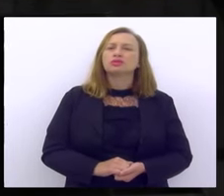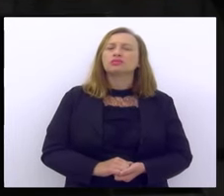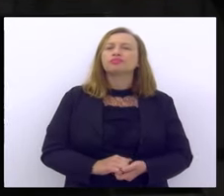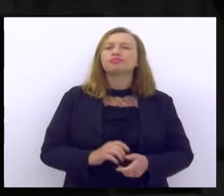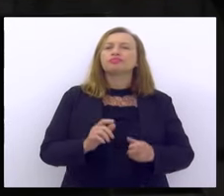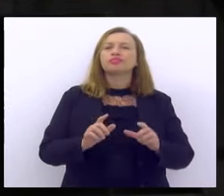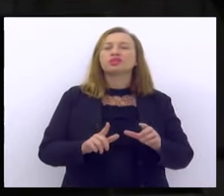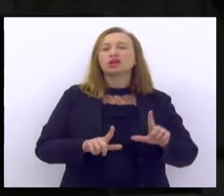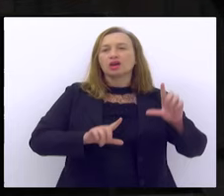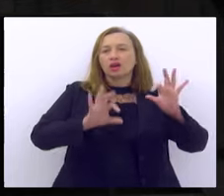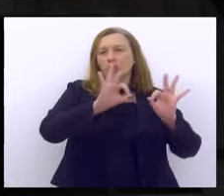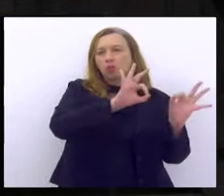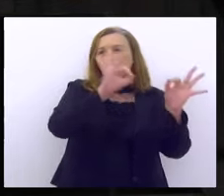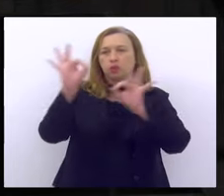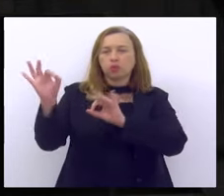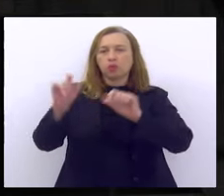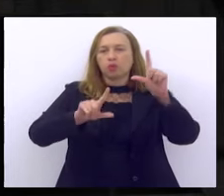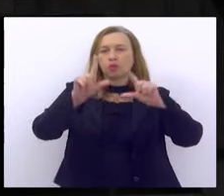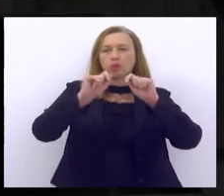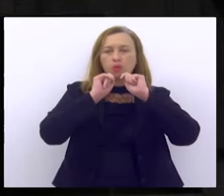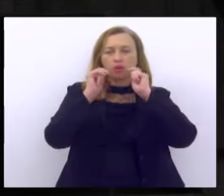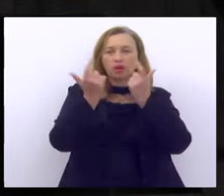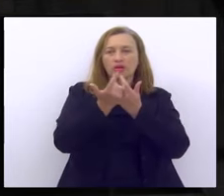Alérgio. Presidente,